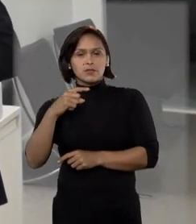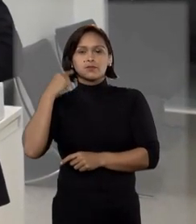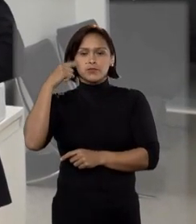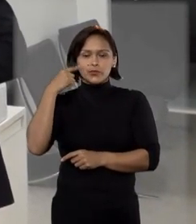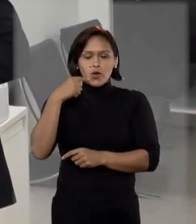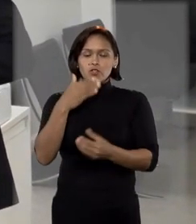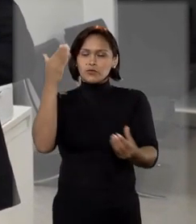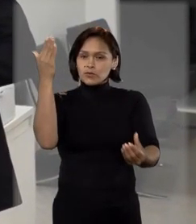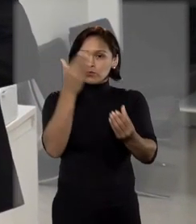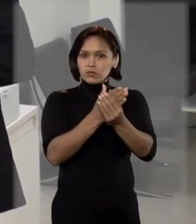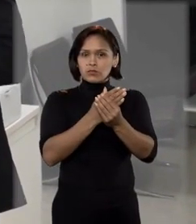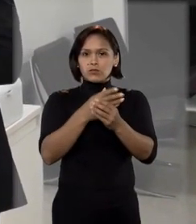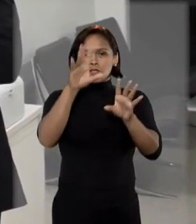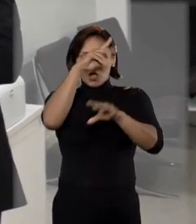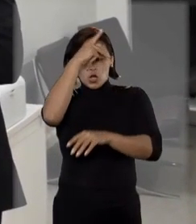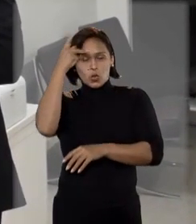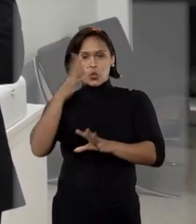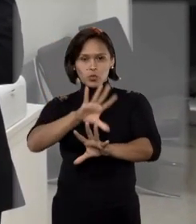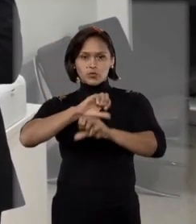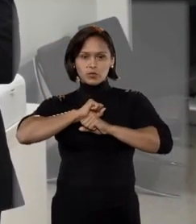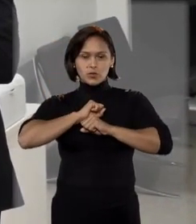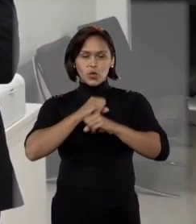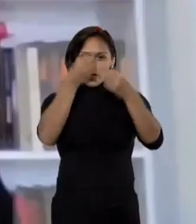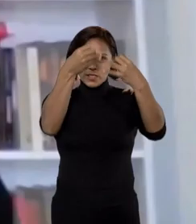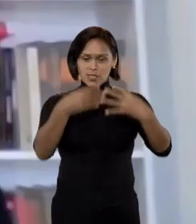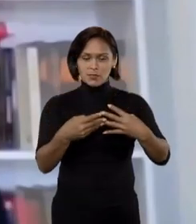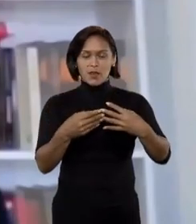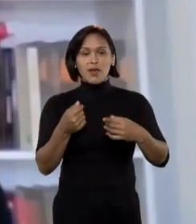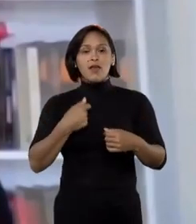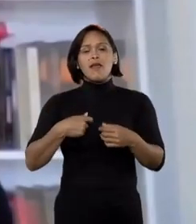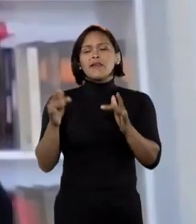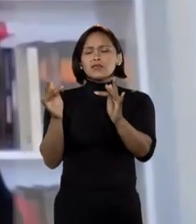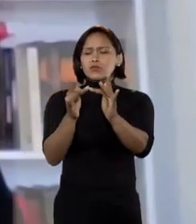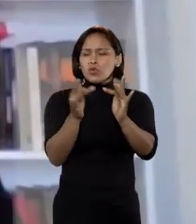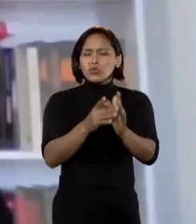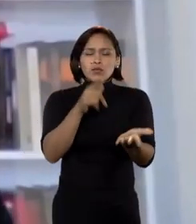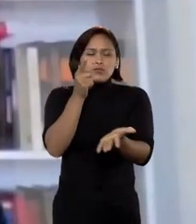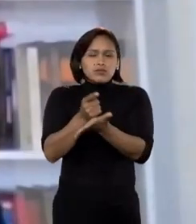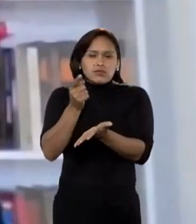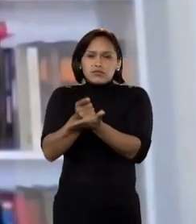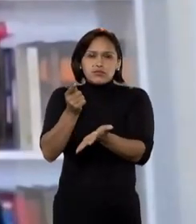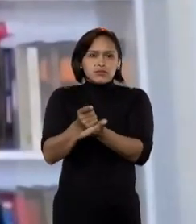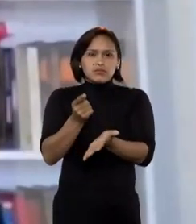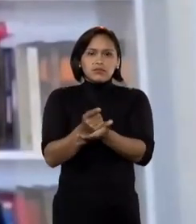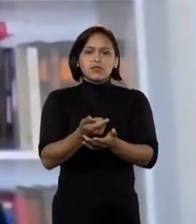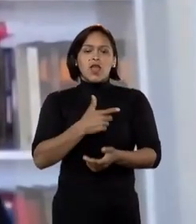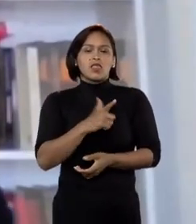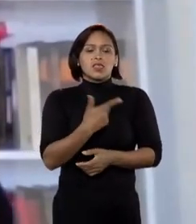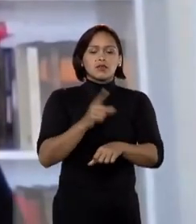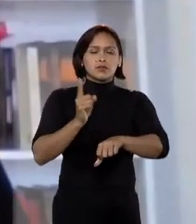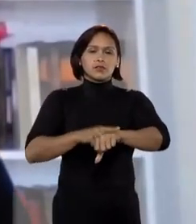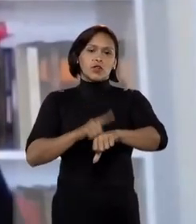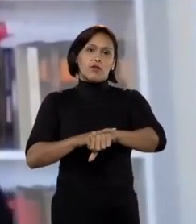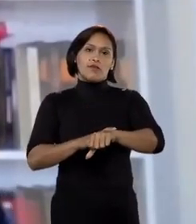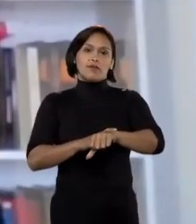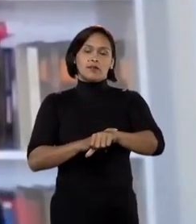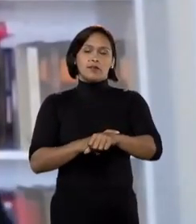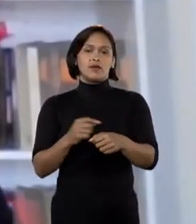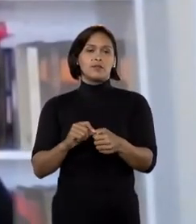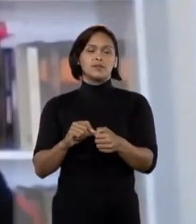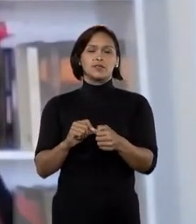o advogado do consumidor e conta os detalhes. Esses contatos eram insistentes, não tinha horário para